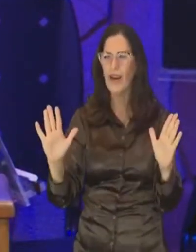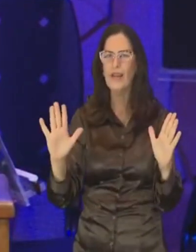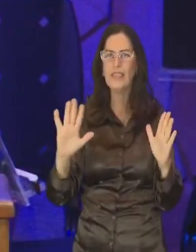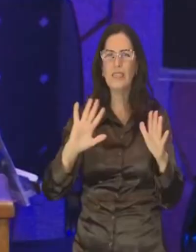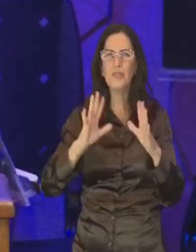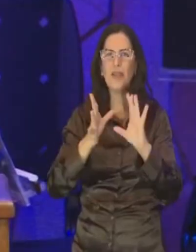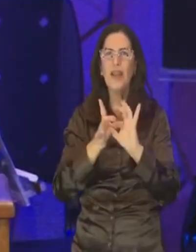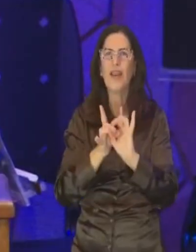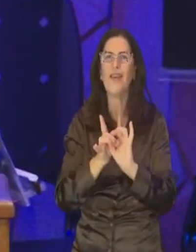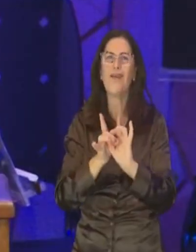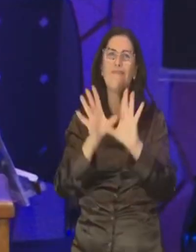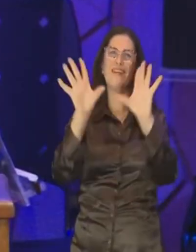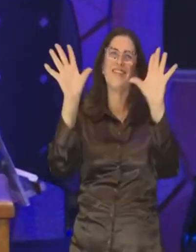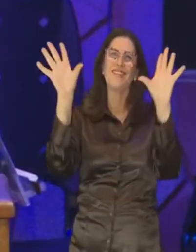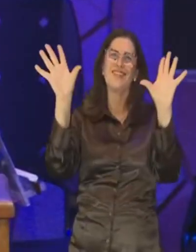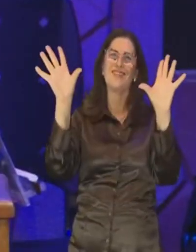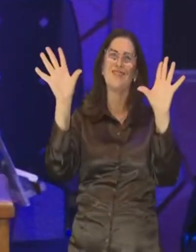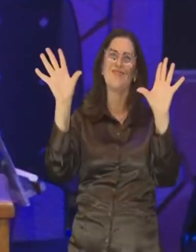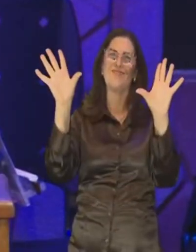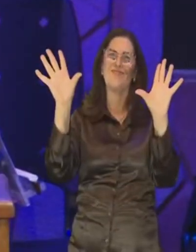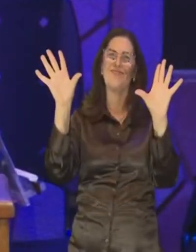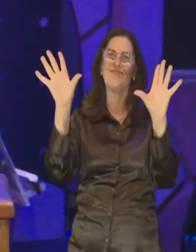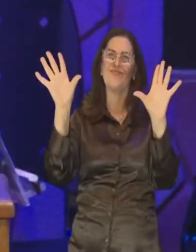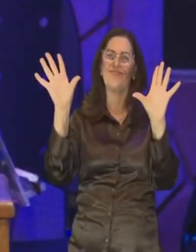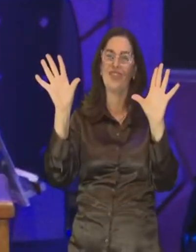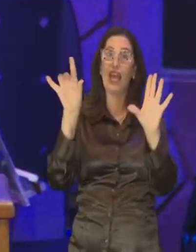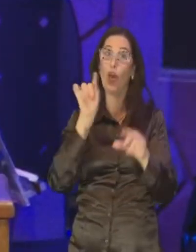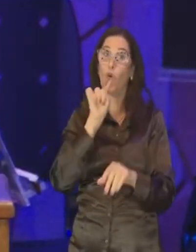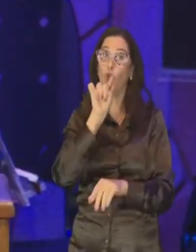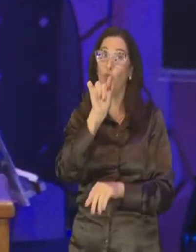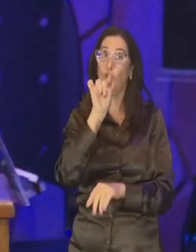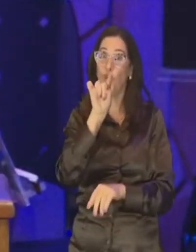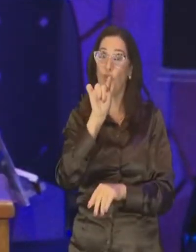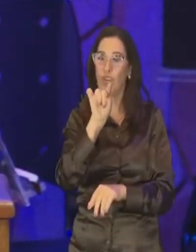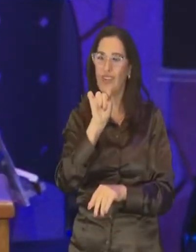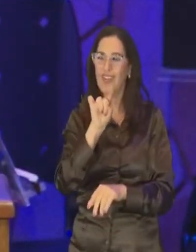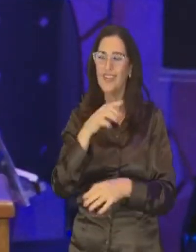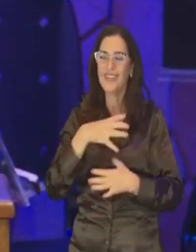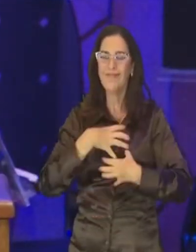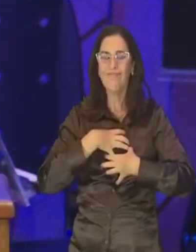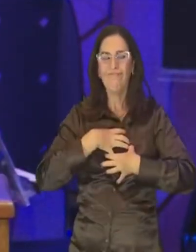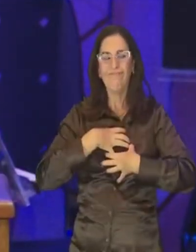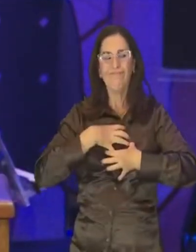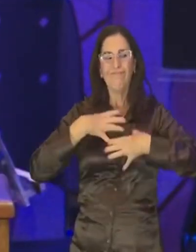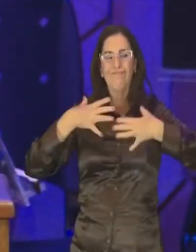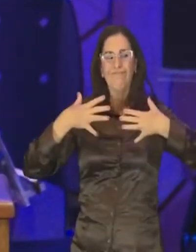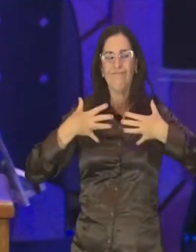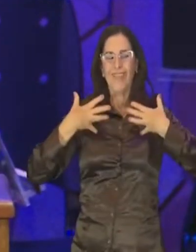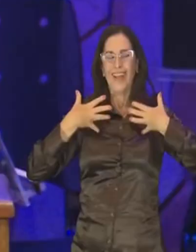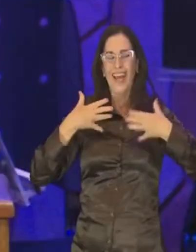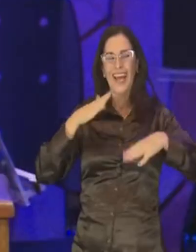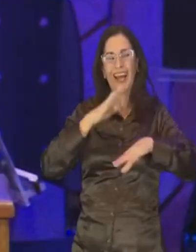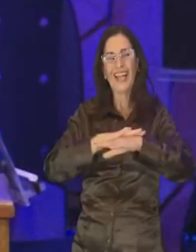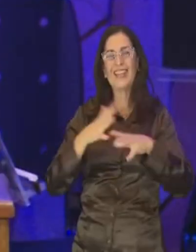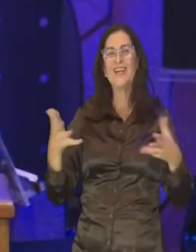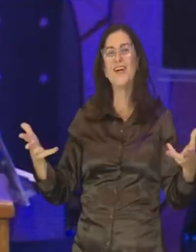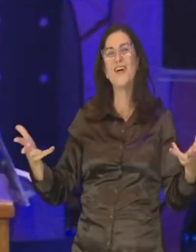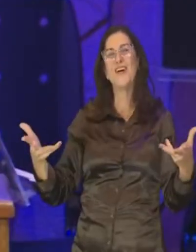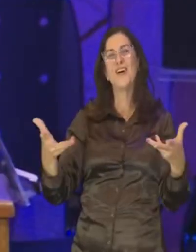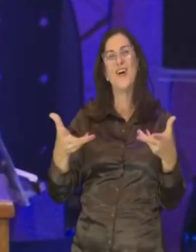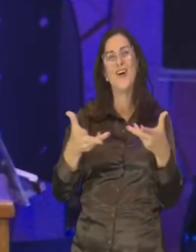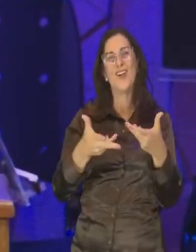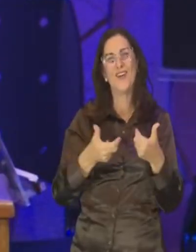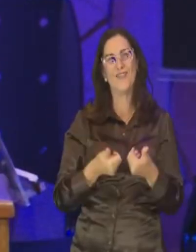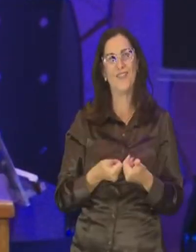desamarrar os nós e fazer com que você goze de um tempo maravilhoso.